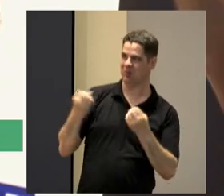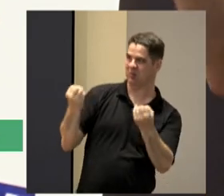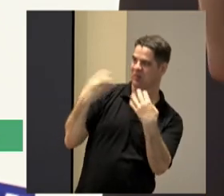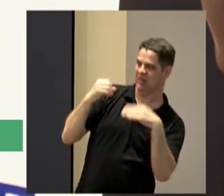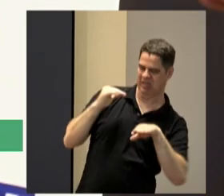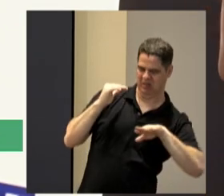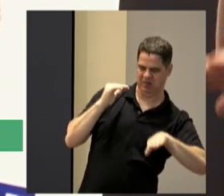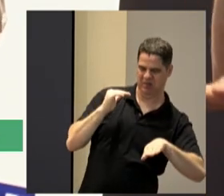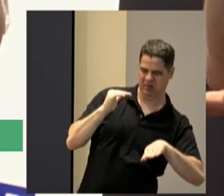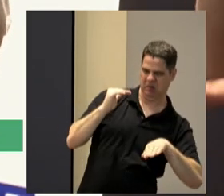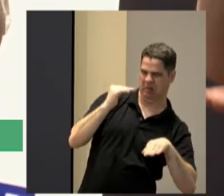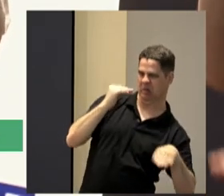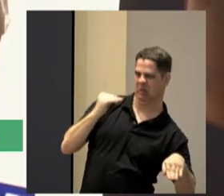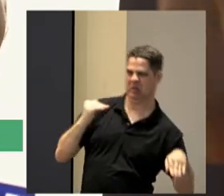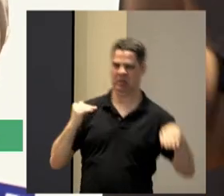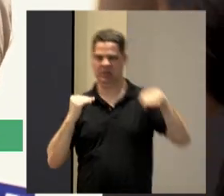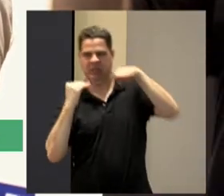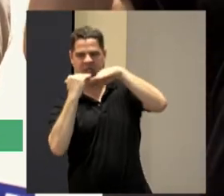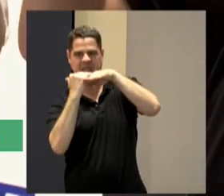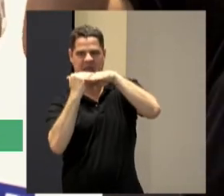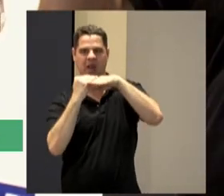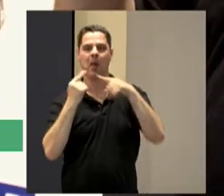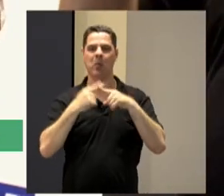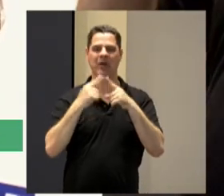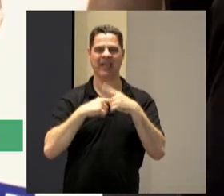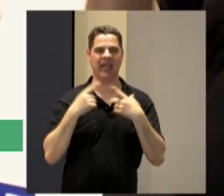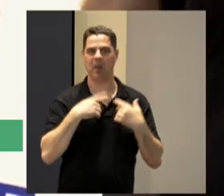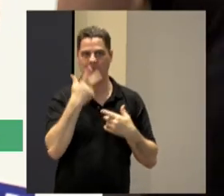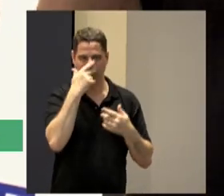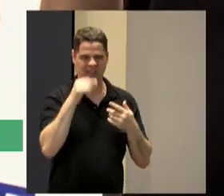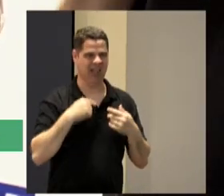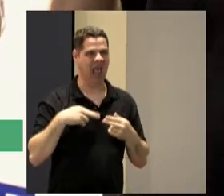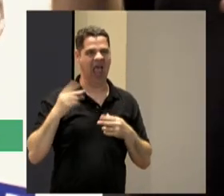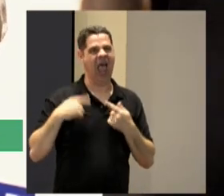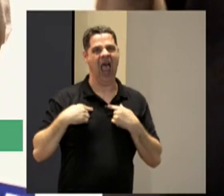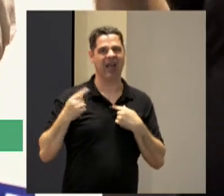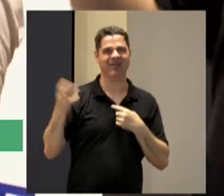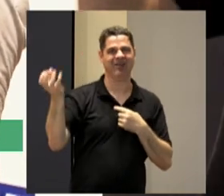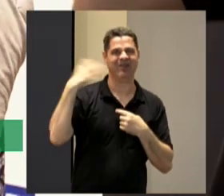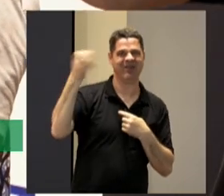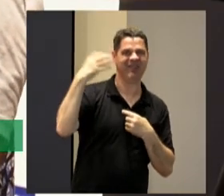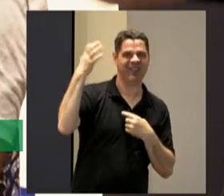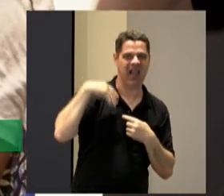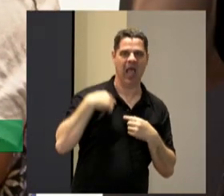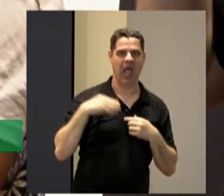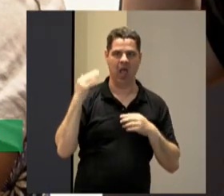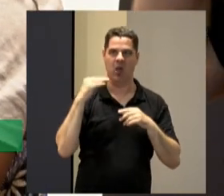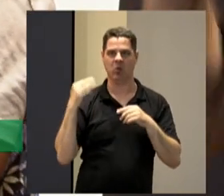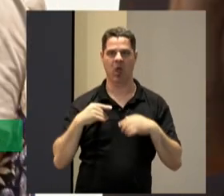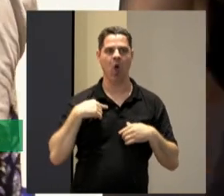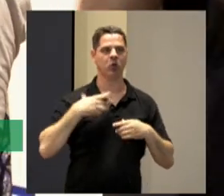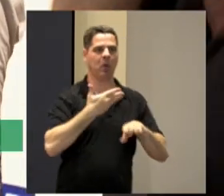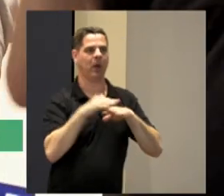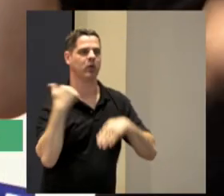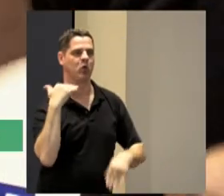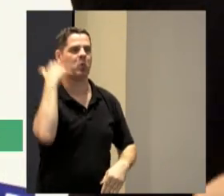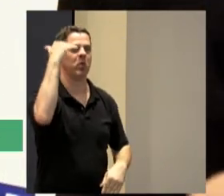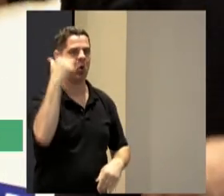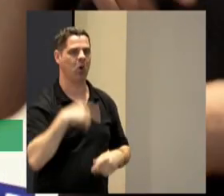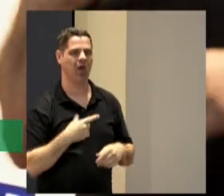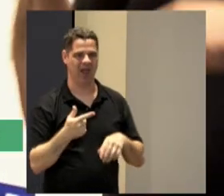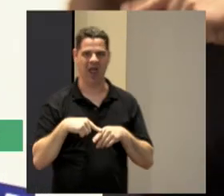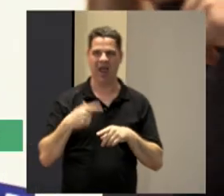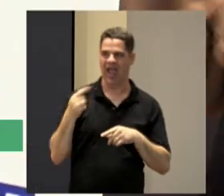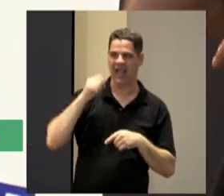inferioridade imposto pelos brancos. Porque é tudo complexo. Tanto a superioridade como a inferioridade são coisas fora